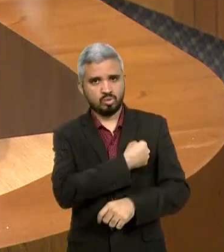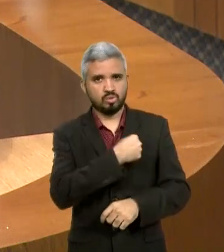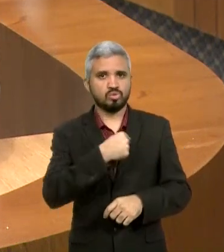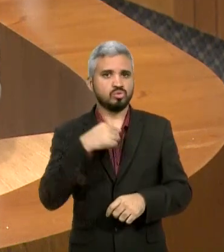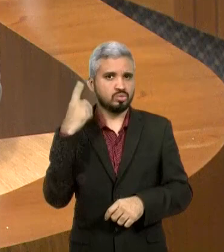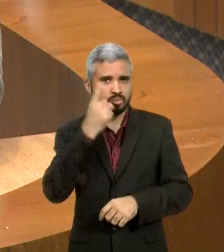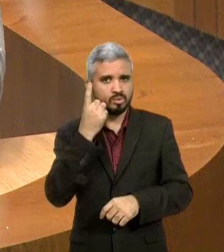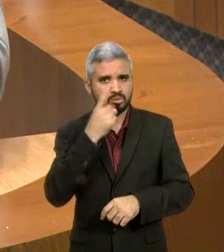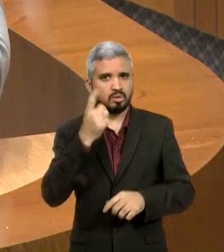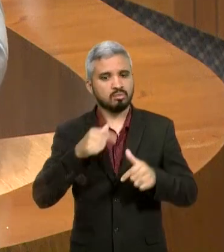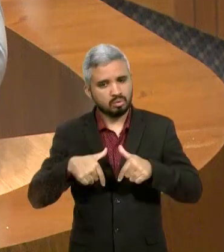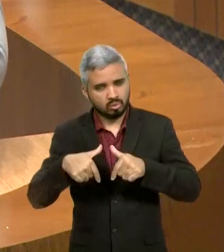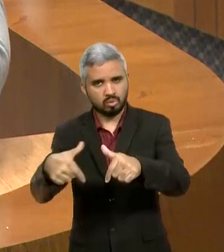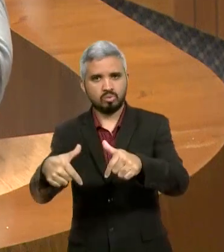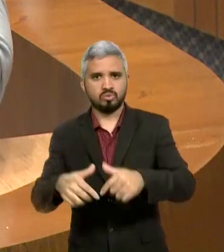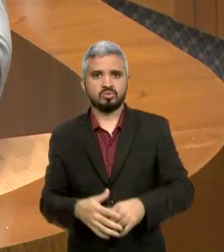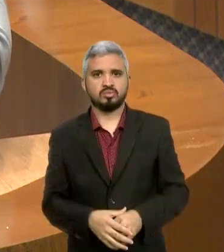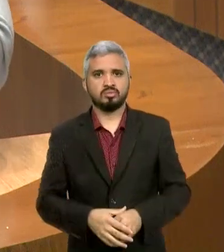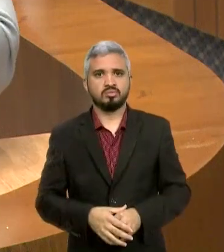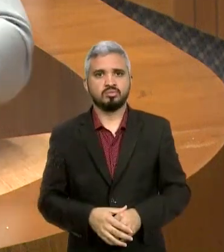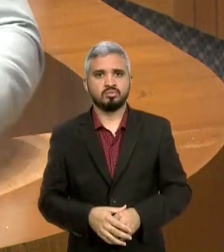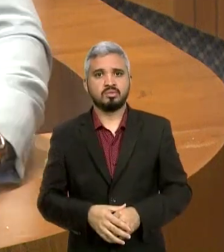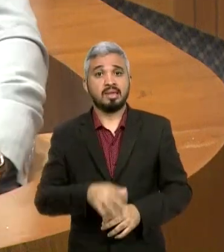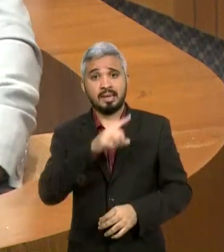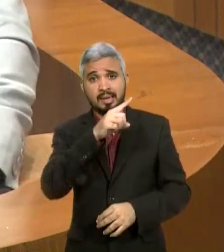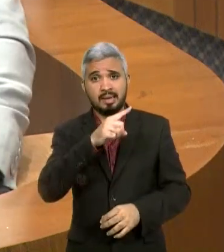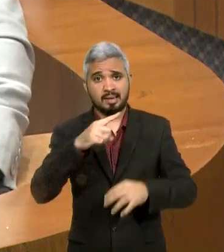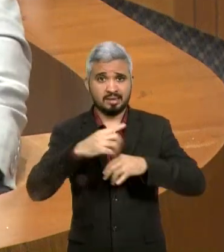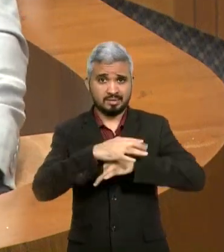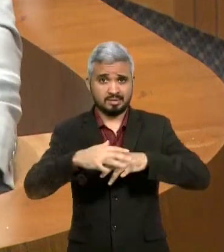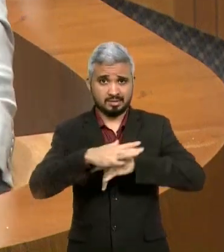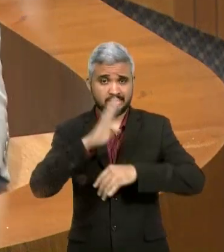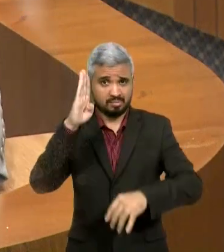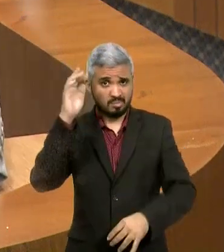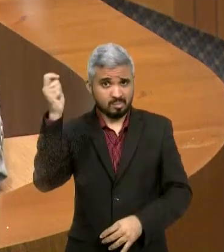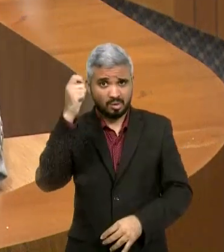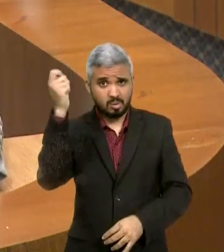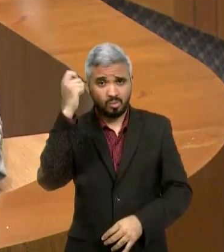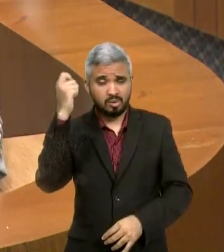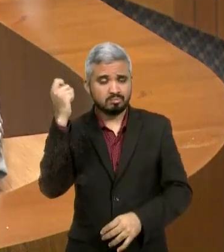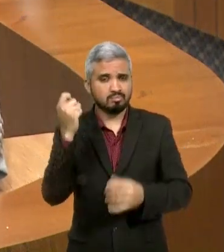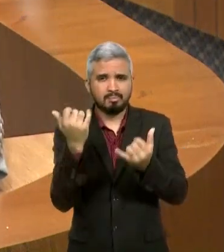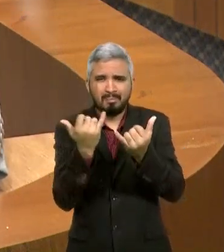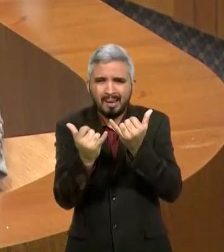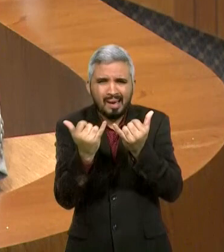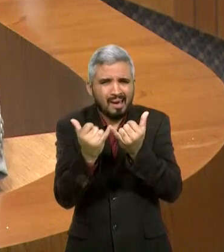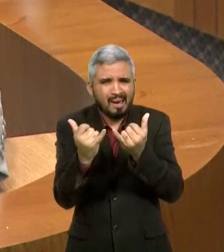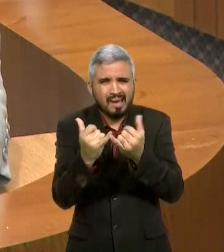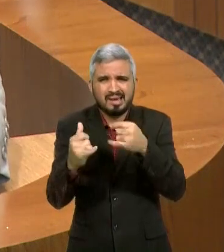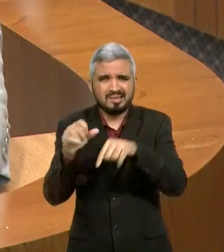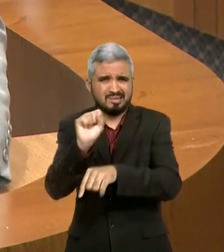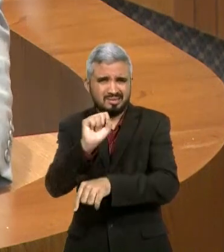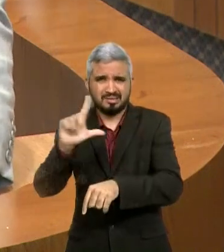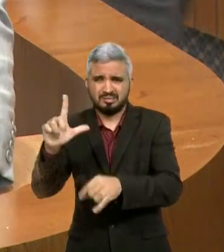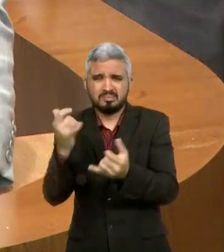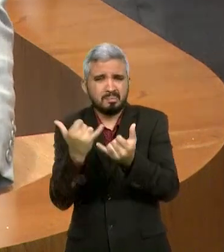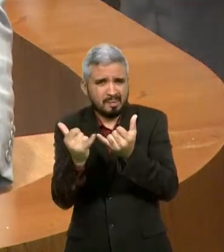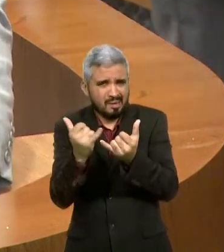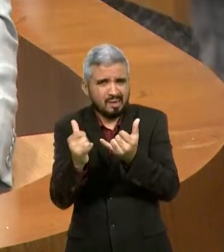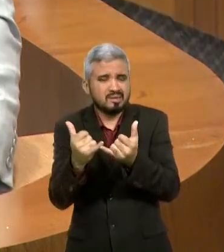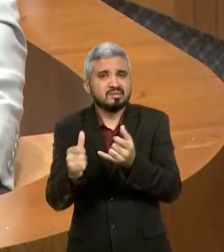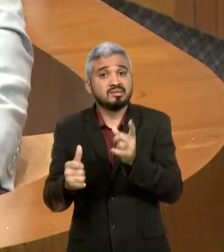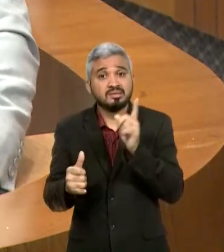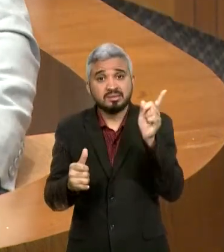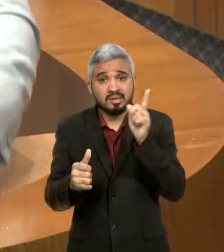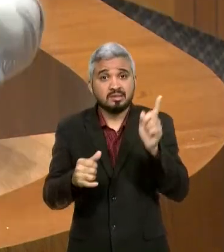vivemos um drama parecido na cidade de Barra do Corda. Nós estamos assistindo os professores que